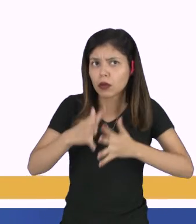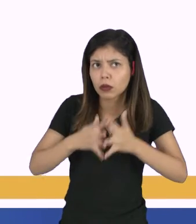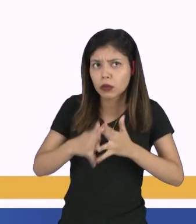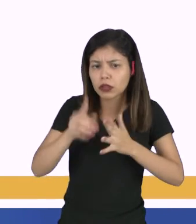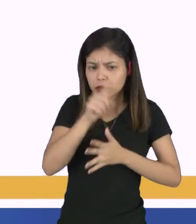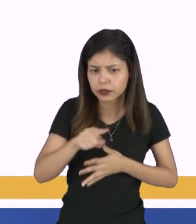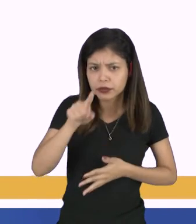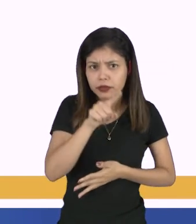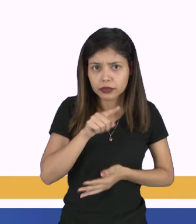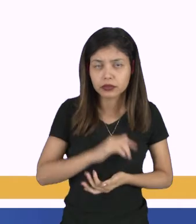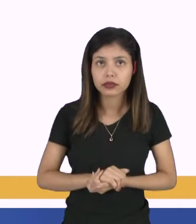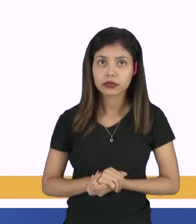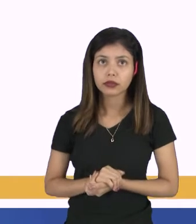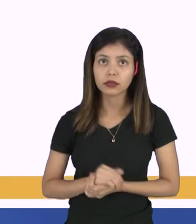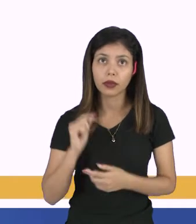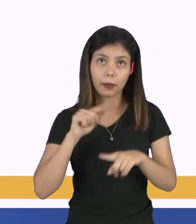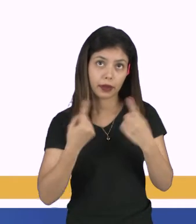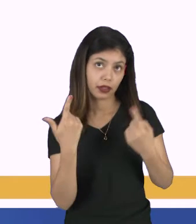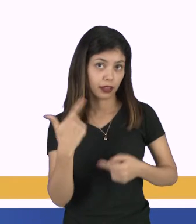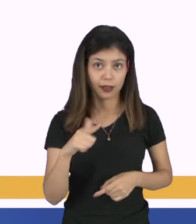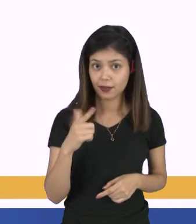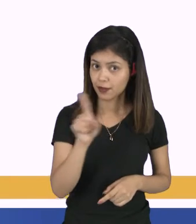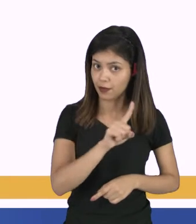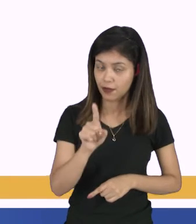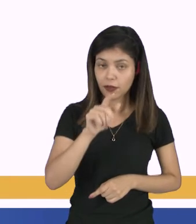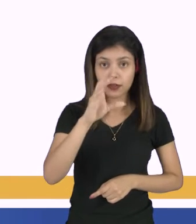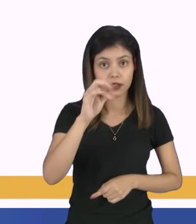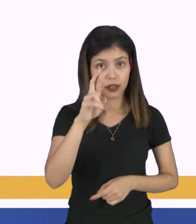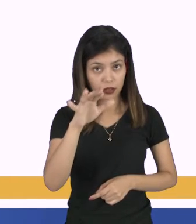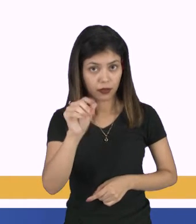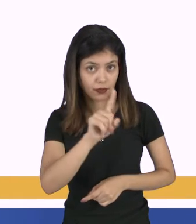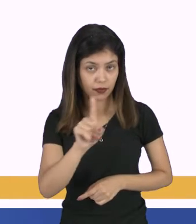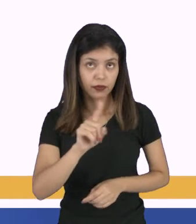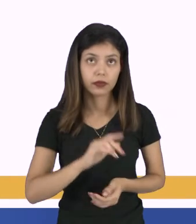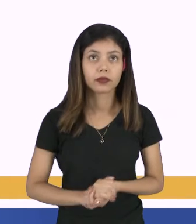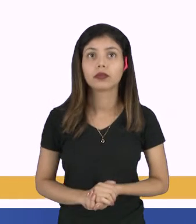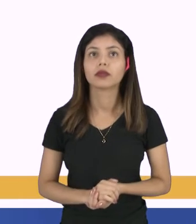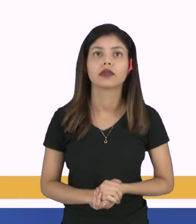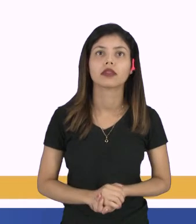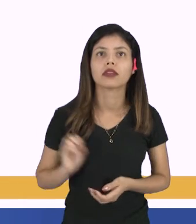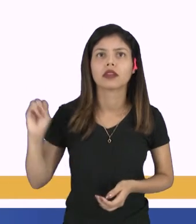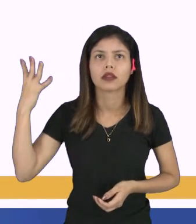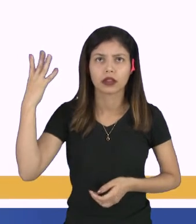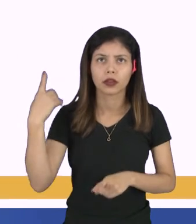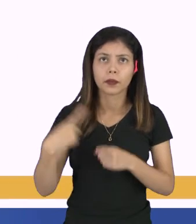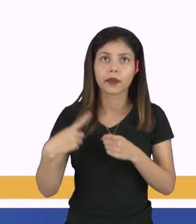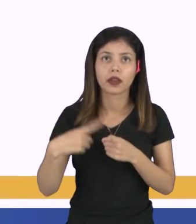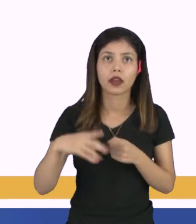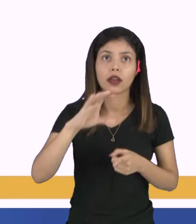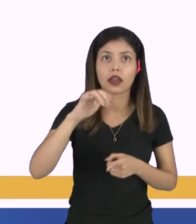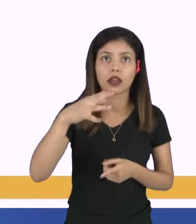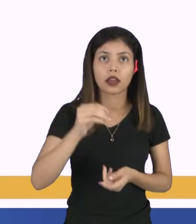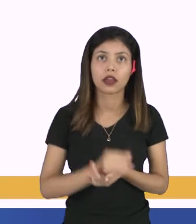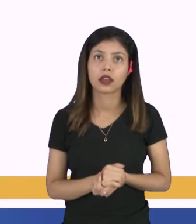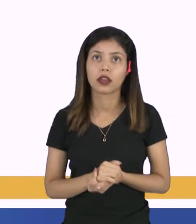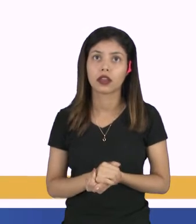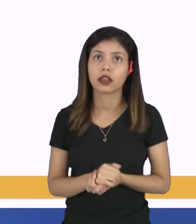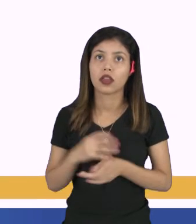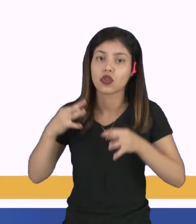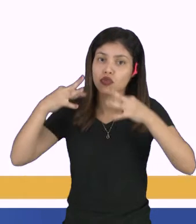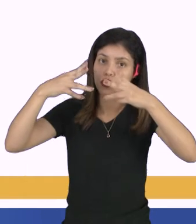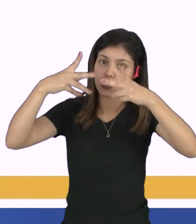com um círculo, ele vai parecer um círculo, mas ele não é um círculo, certinho, gente? Isso acontece porque um hectágono regular, isto é,